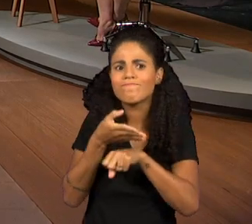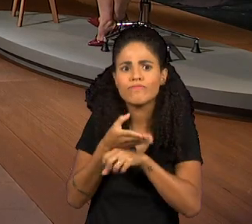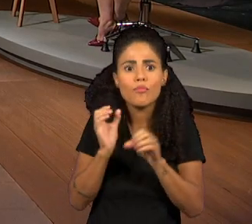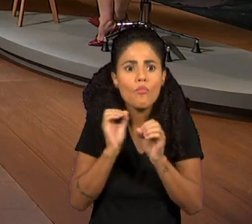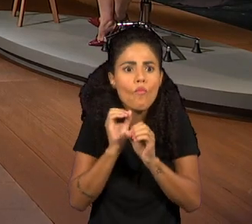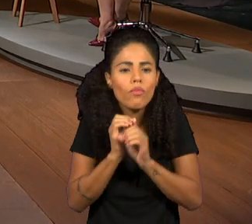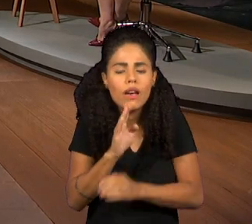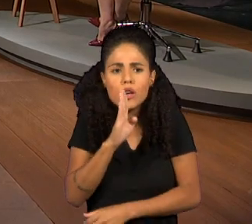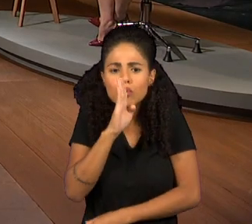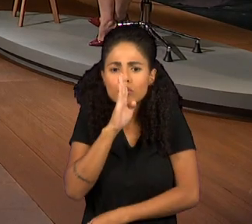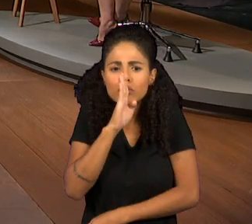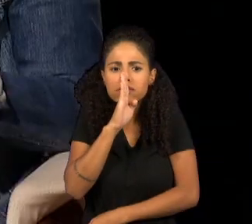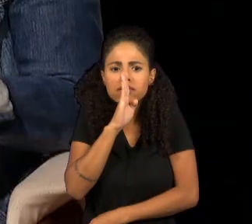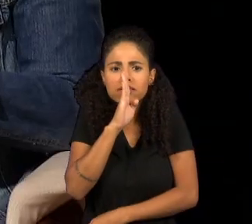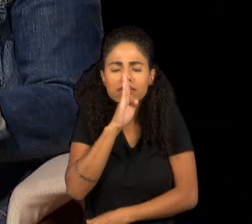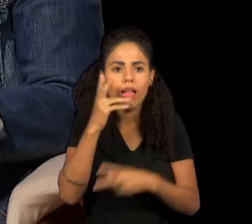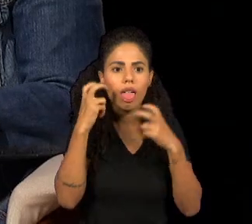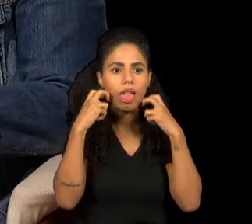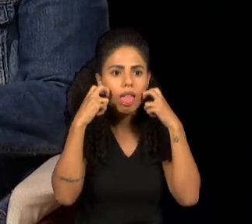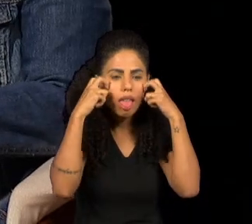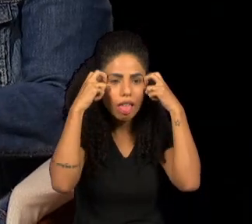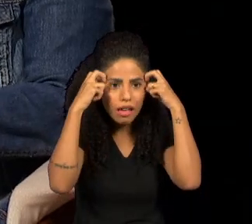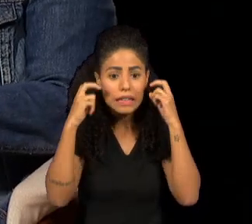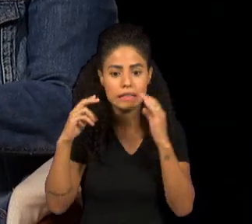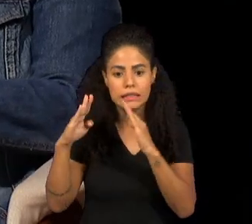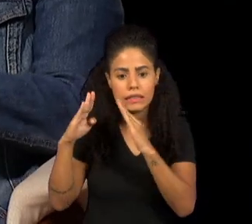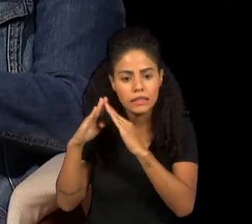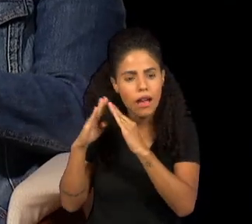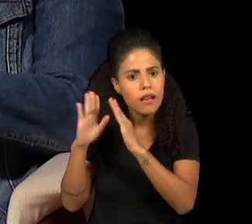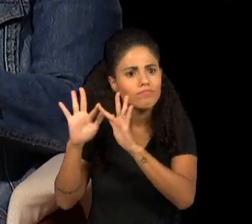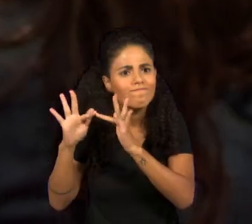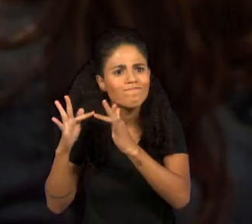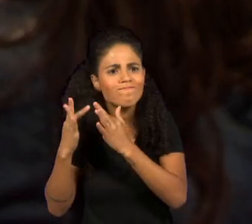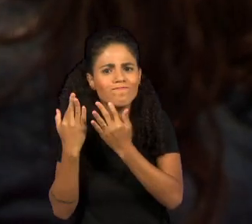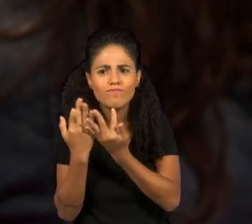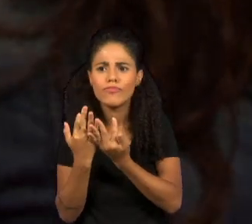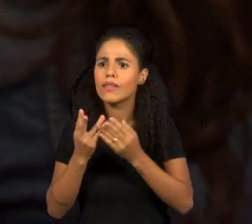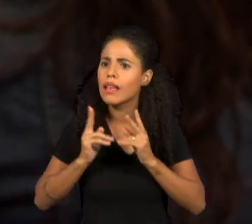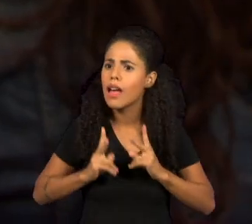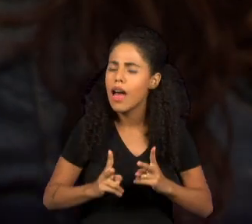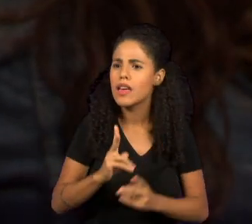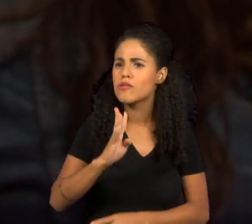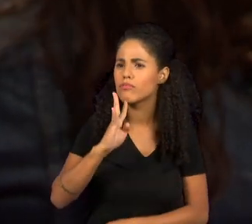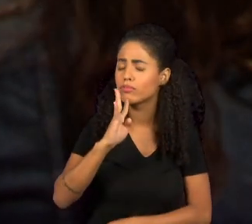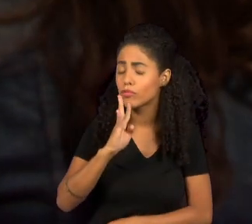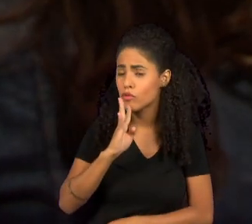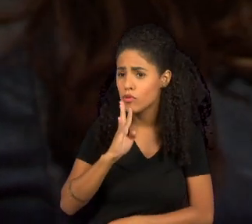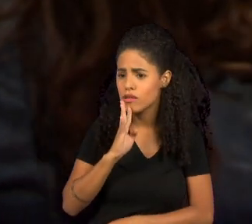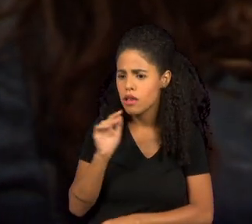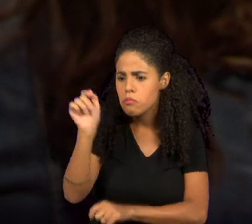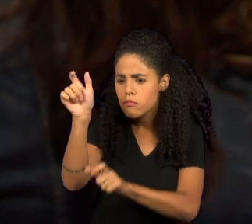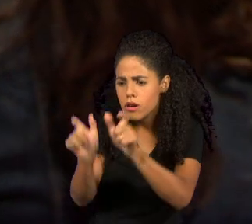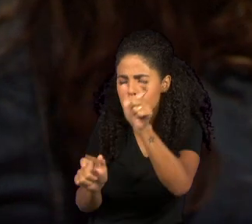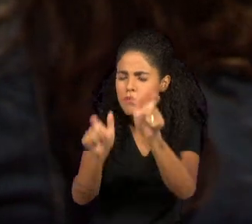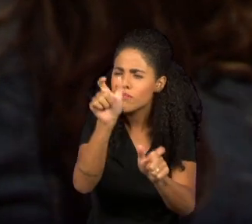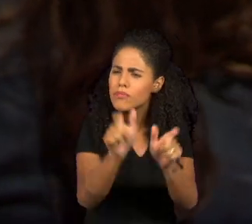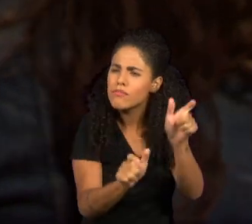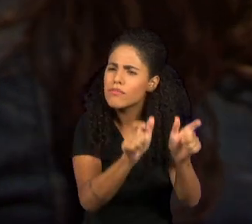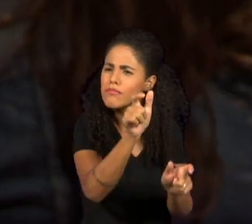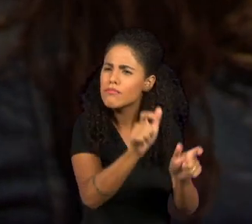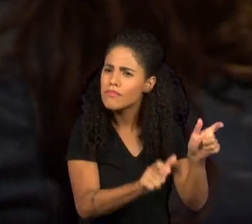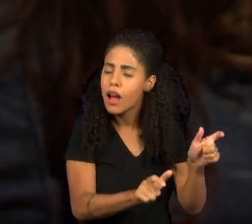quieta, muito, tipo, dentro de casa, assim. E até que eu conheci umas pessoas que faziam